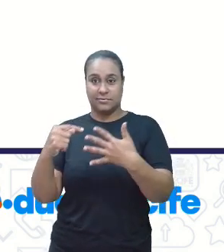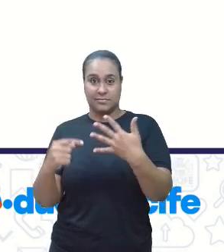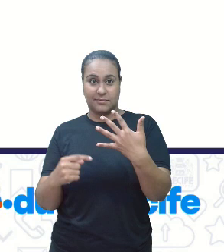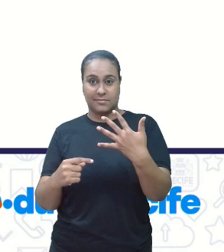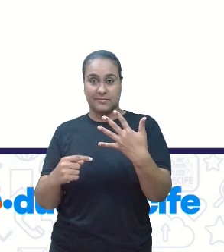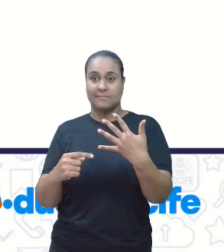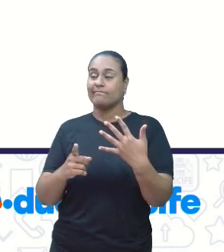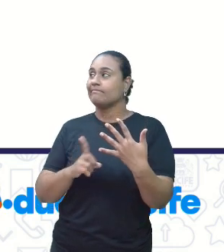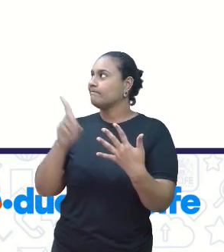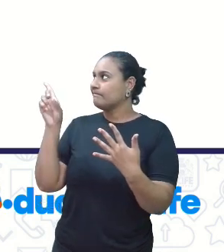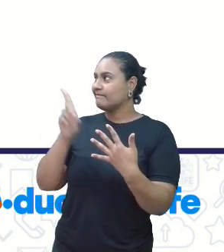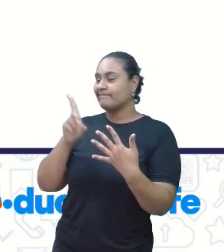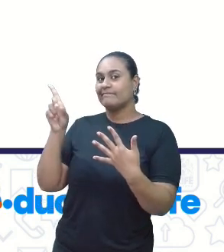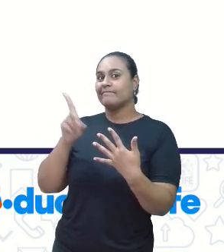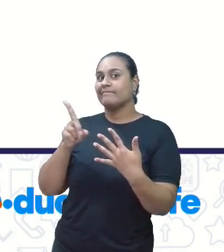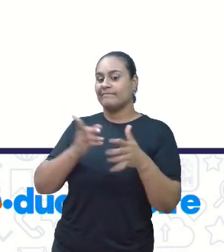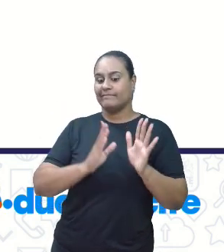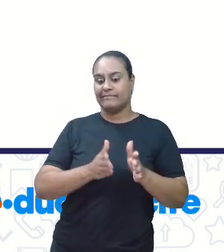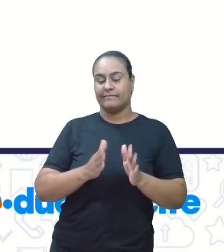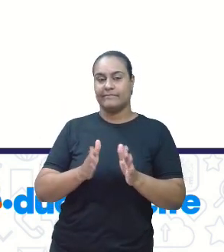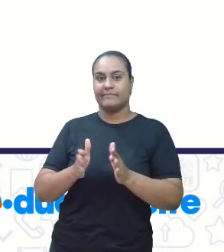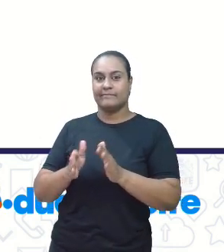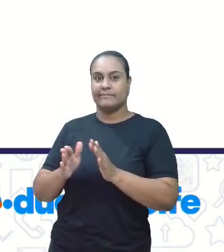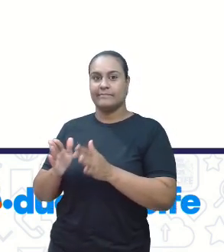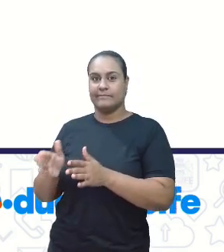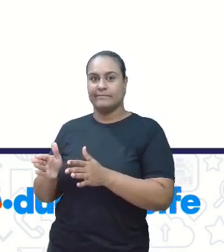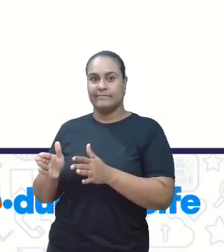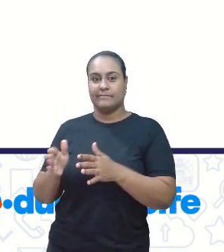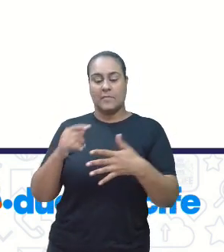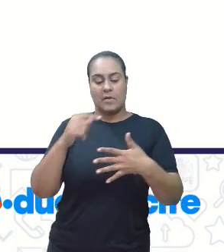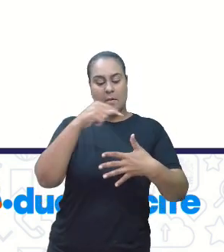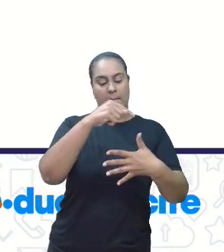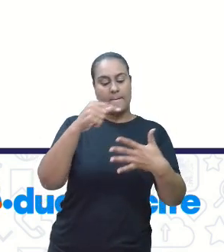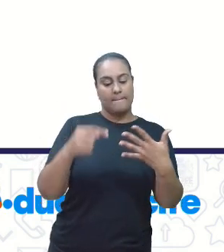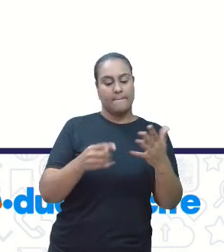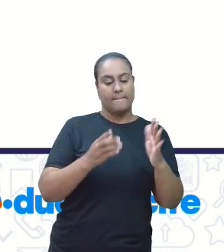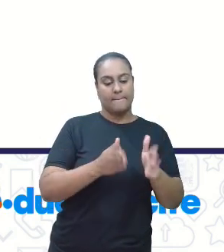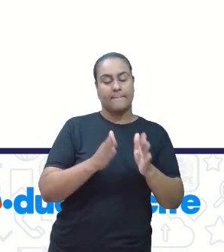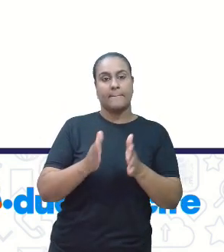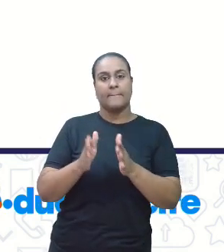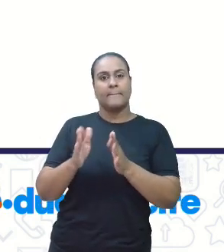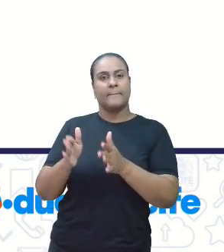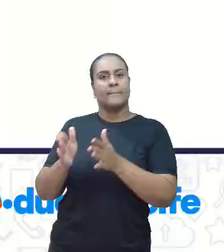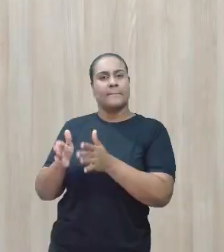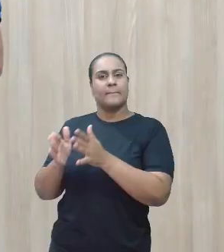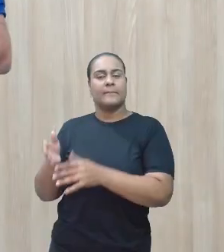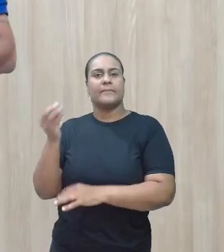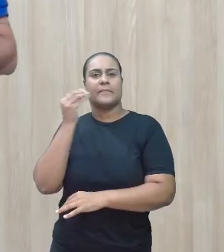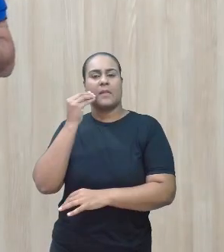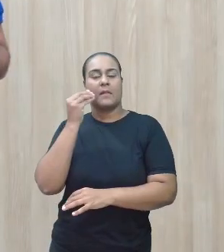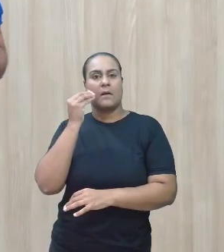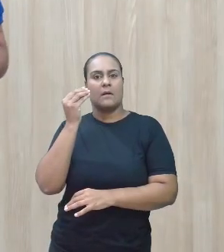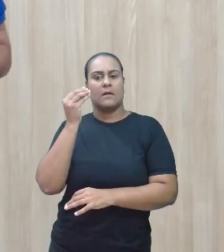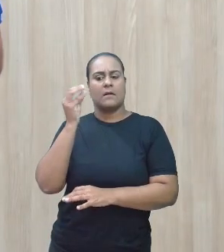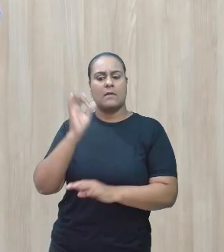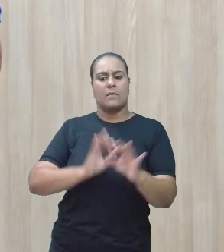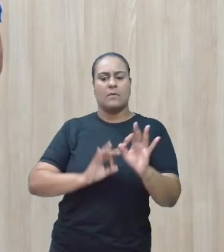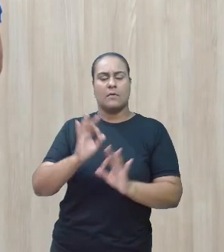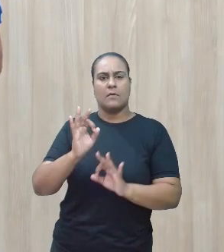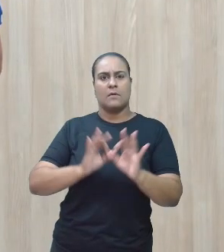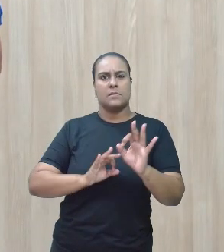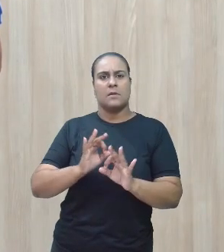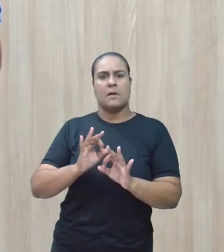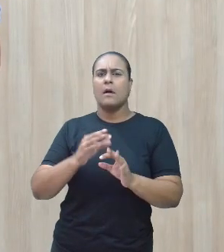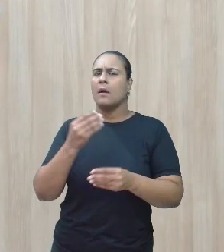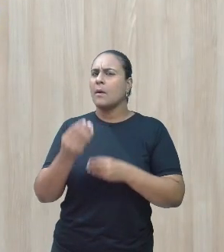numa sequência e a gente vai pegar esses elementos que estão dispostos numa sequência e tentar organizar de modo